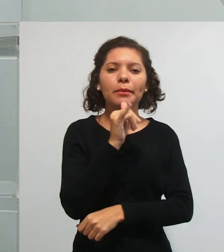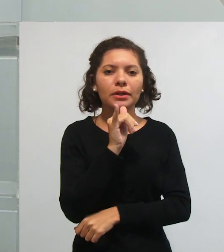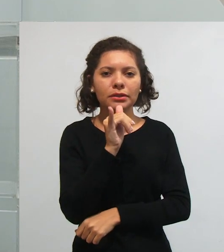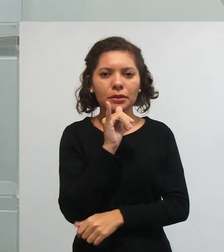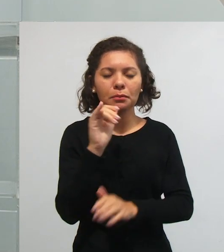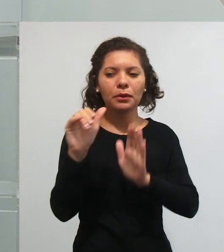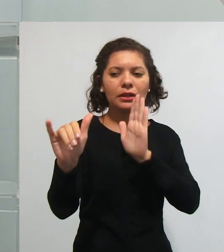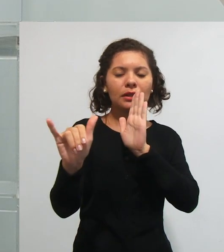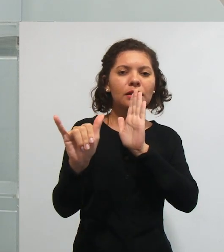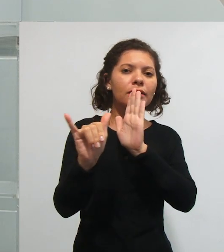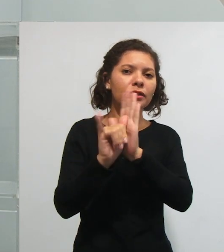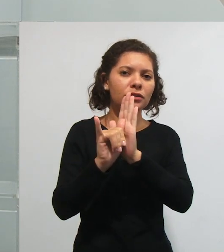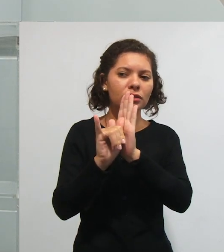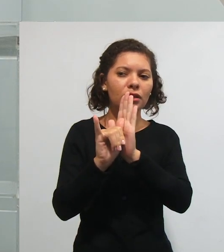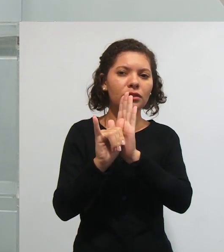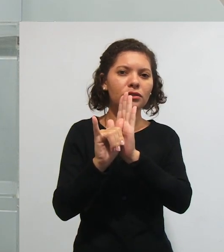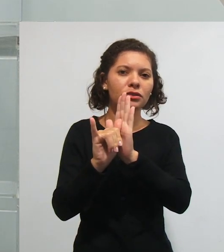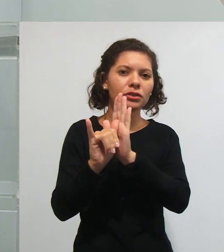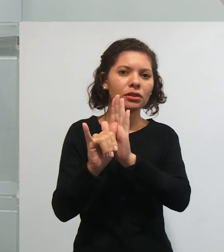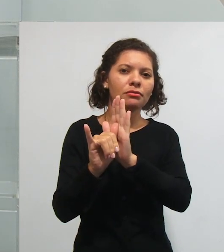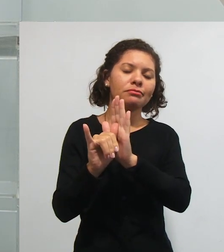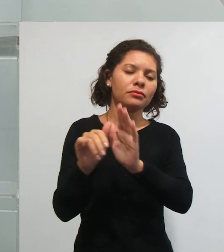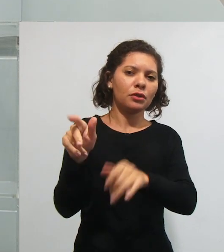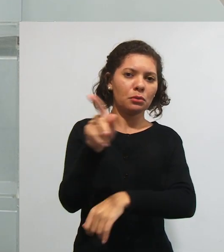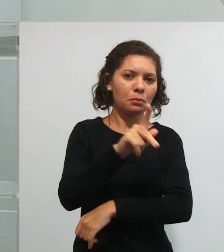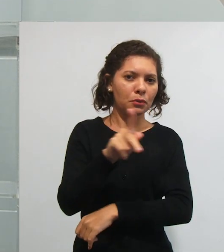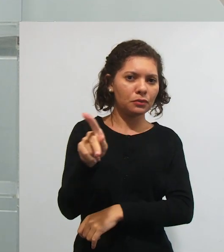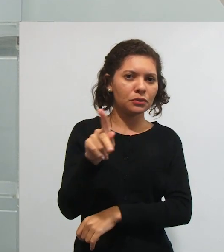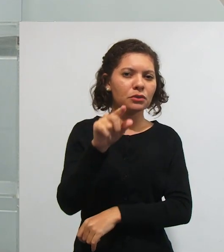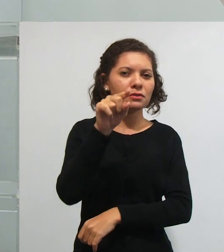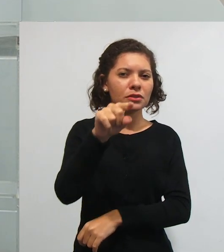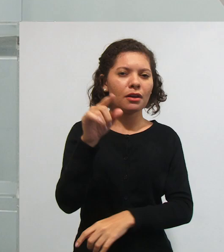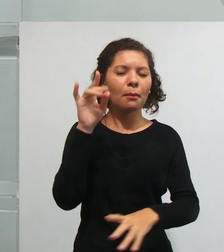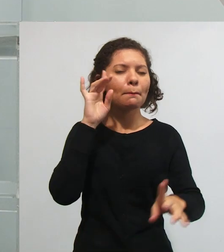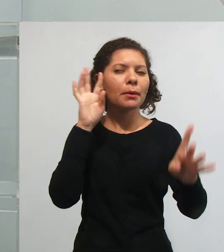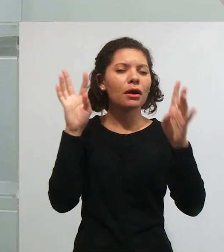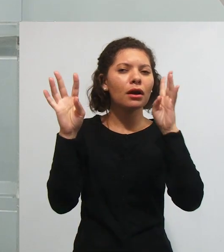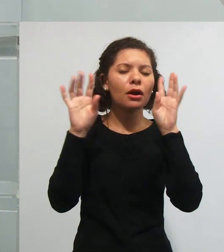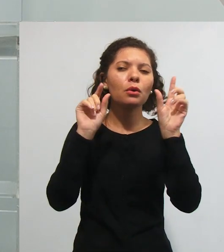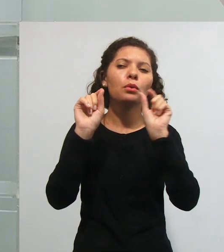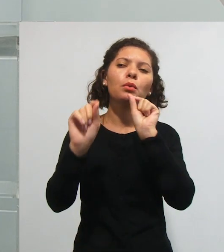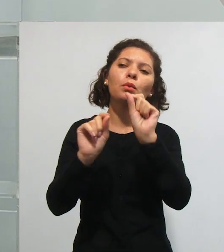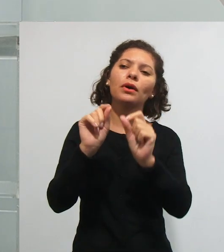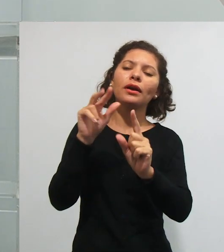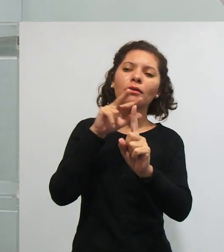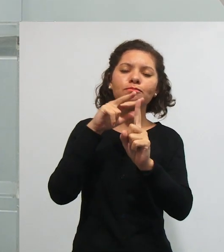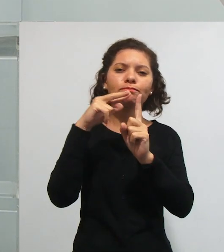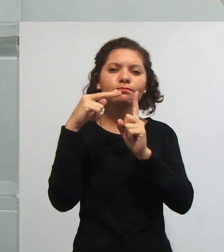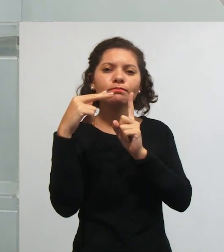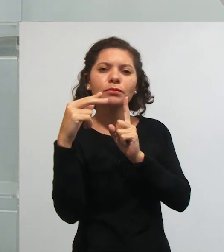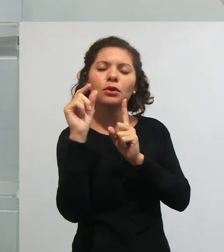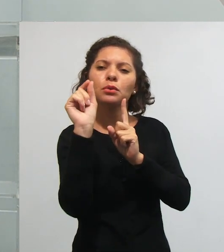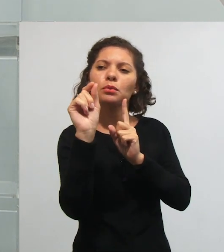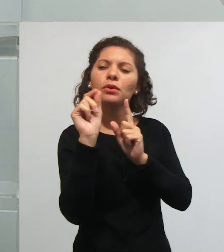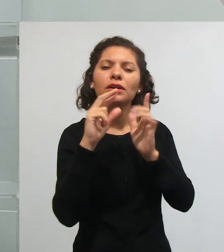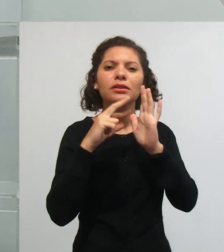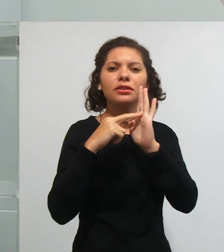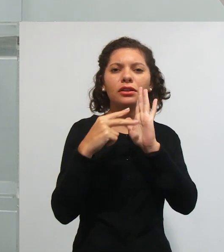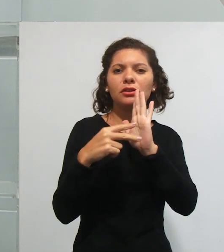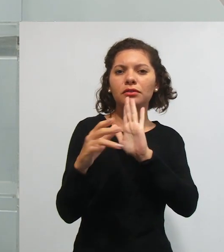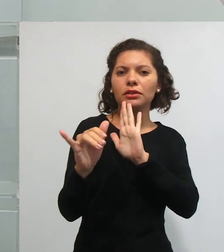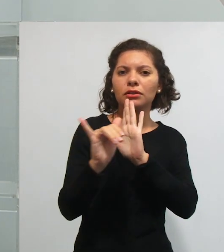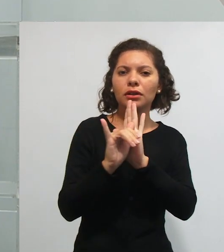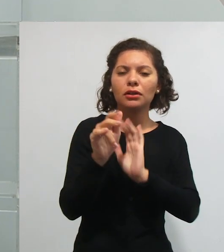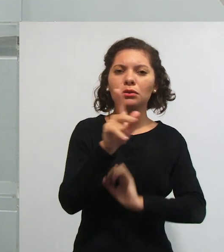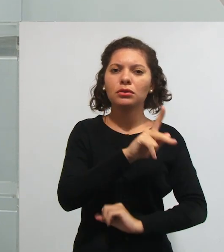uma reflexão teórica sobre qual é a concepção da identidade docente, o que é identidade docente, como os